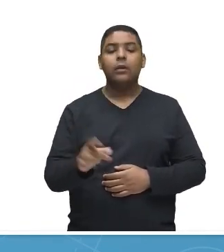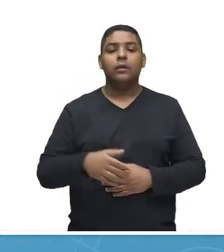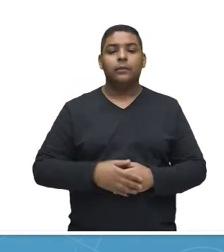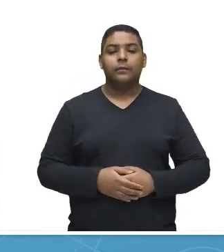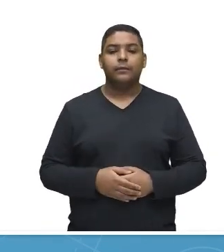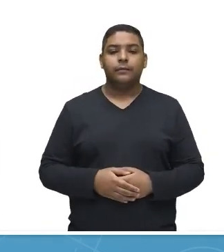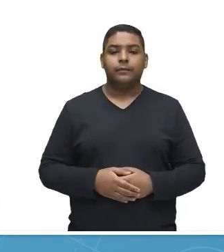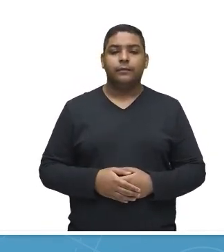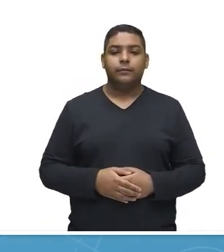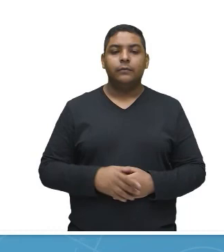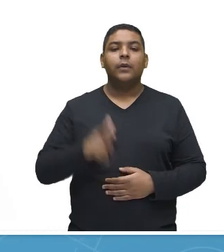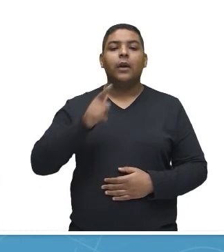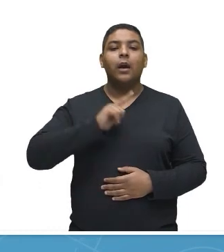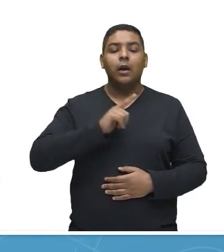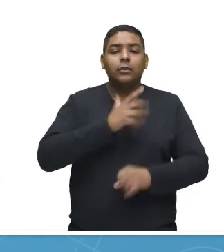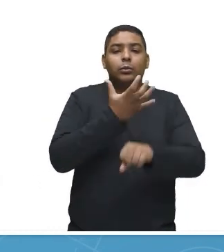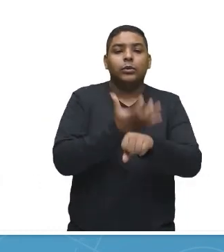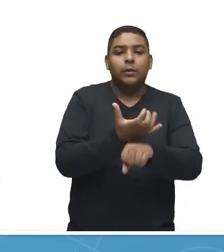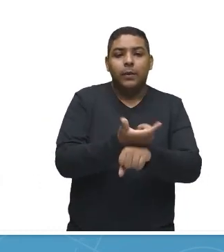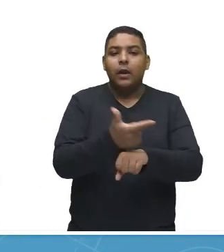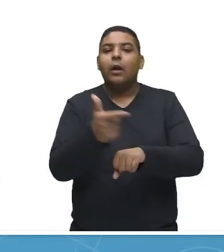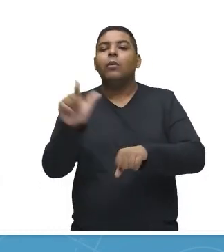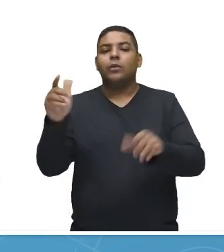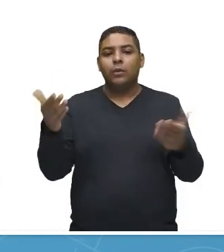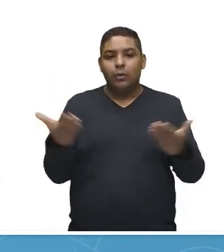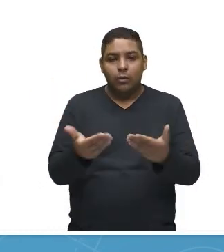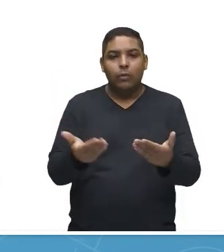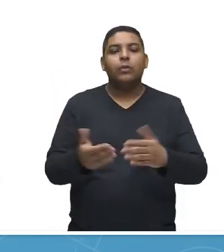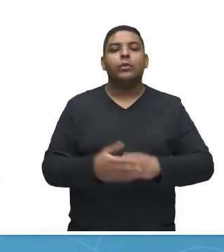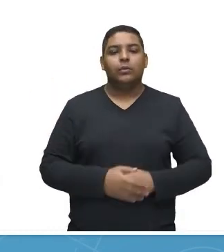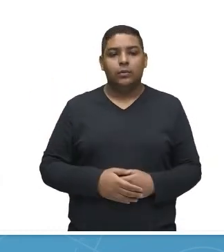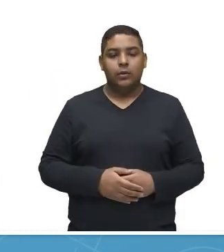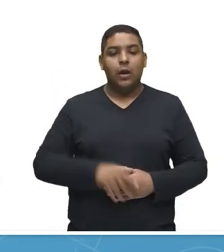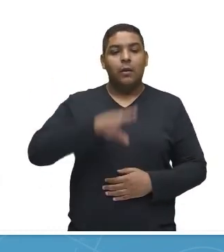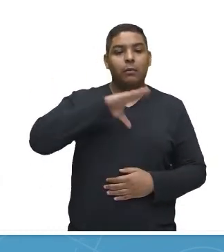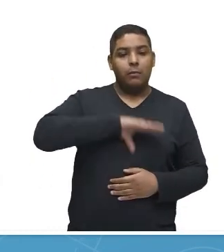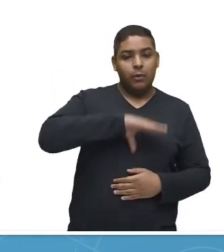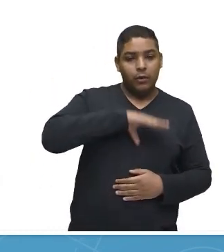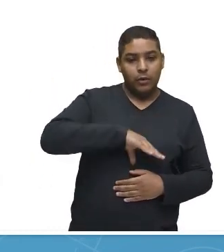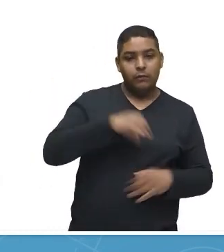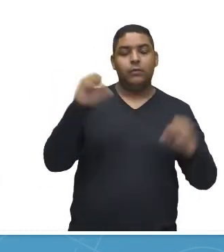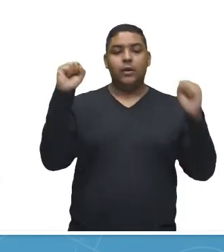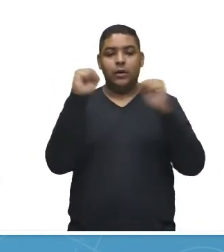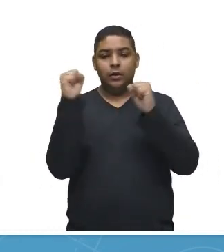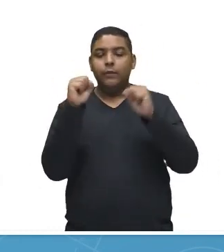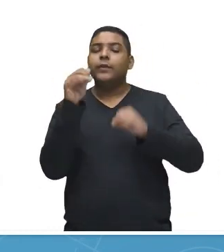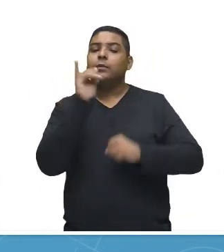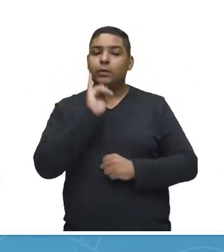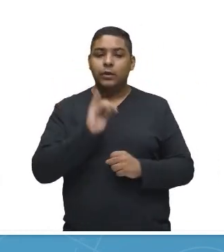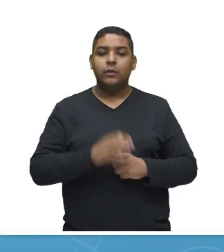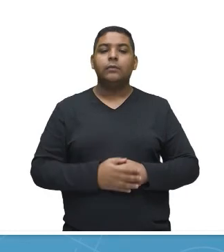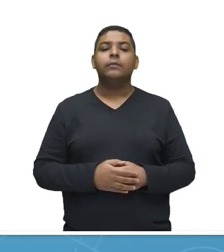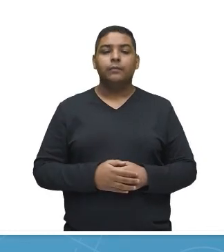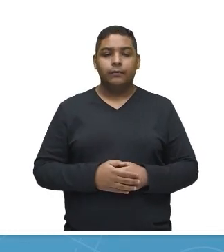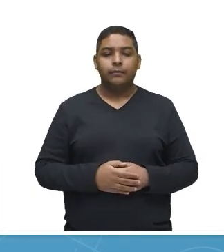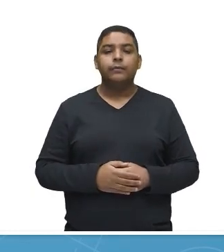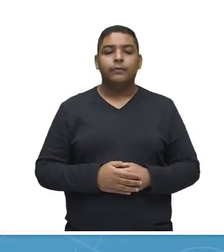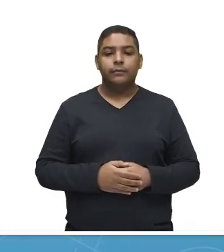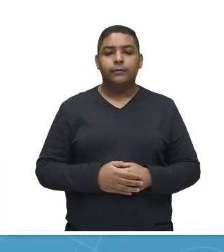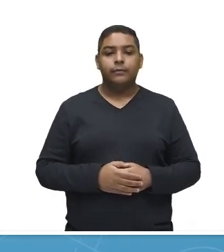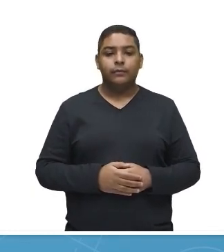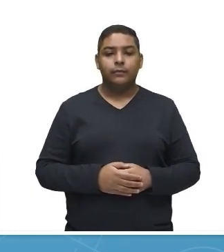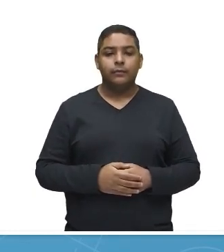uma disciplina para outra, no caso, hoje vocês estão tendo português e educação física, língua portuguesa e educação